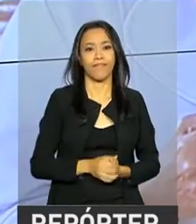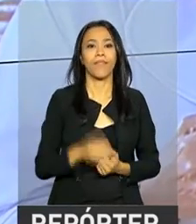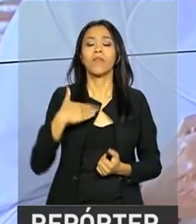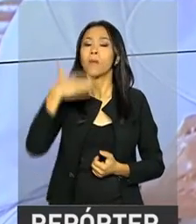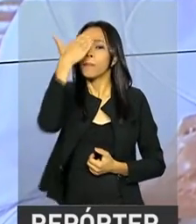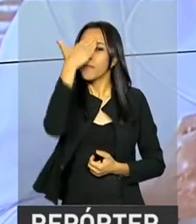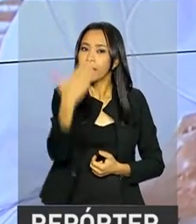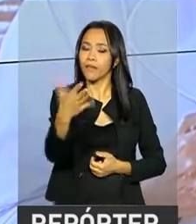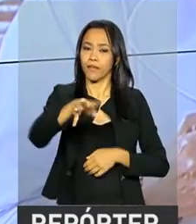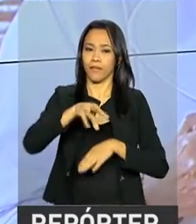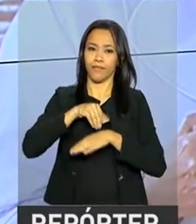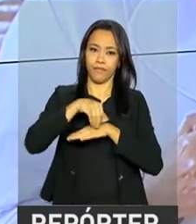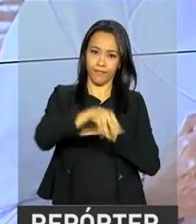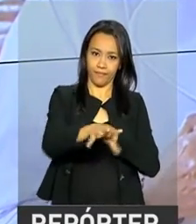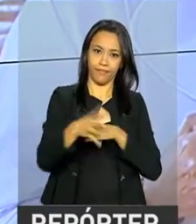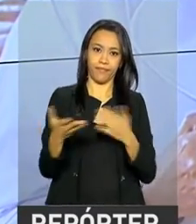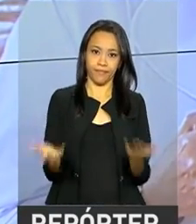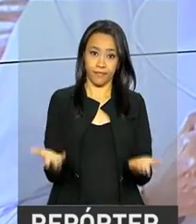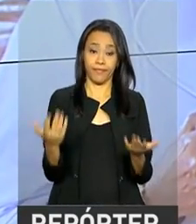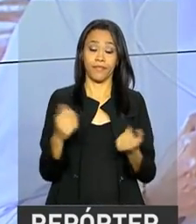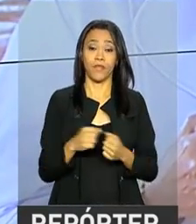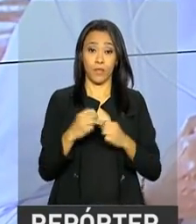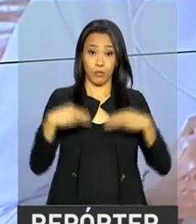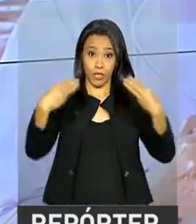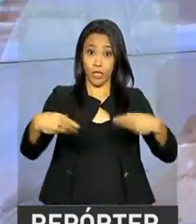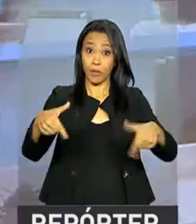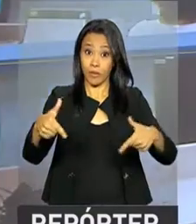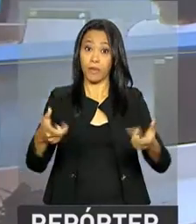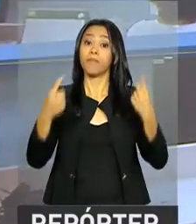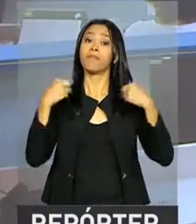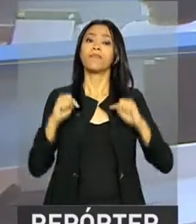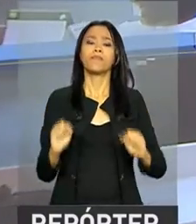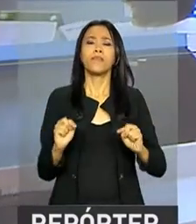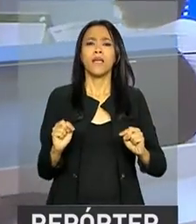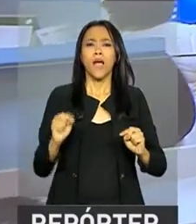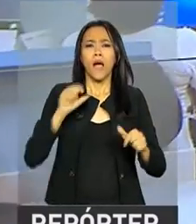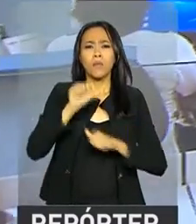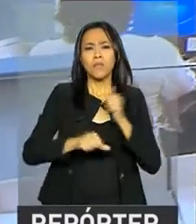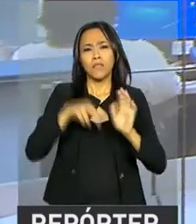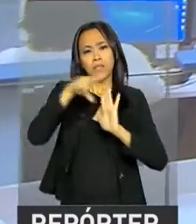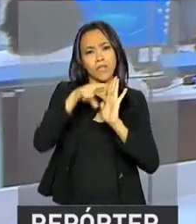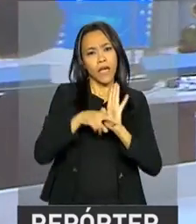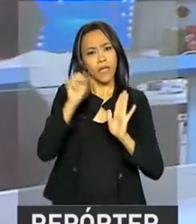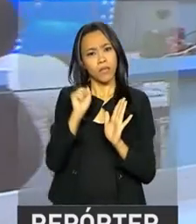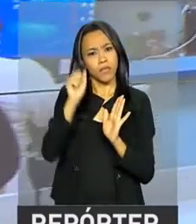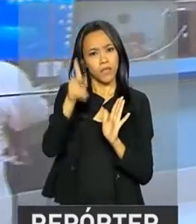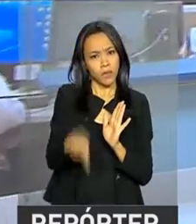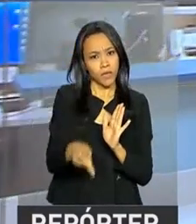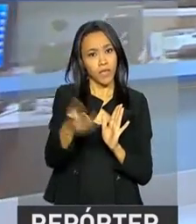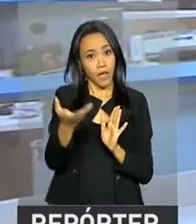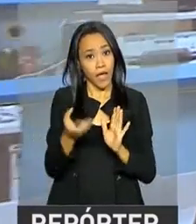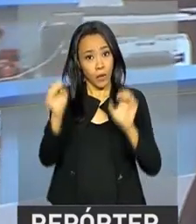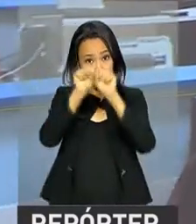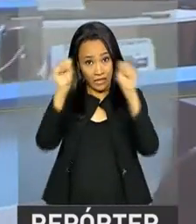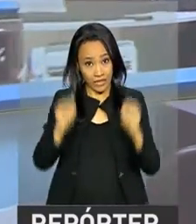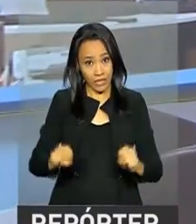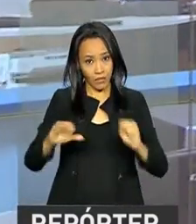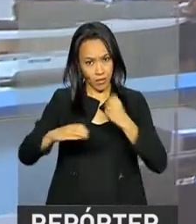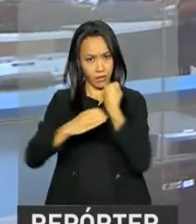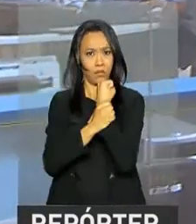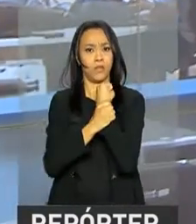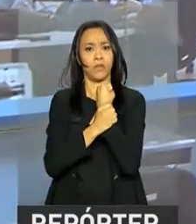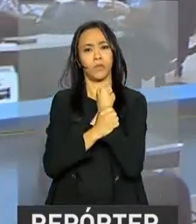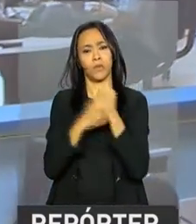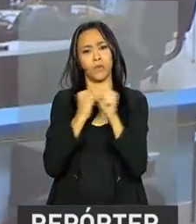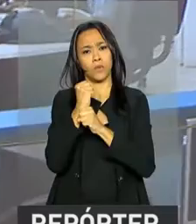Obrigado pelas suas informações aí do Ministério do Trabalho. E olha, a reforma da Previdência quer tornar o sistema mais sustentável ao